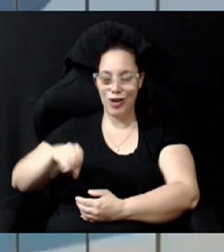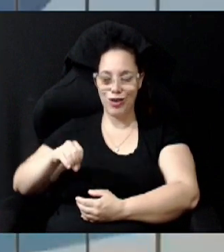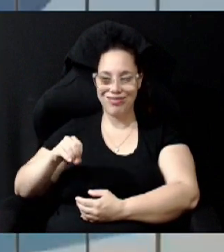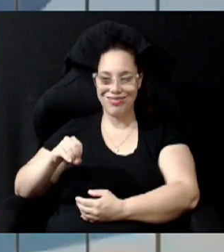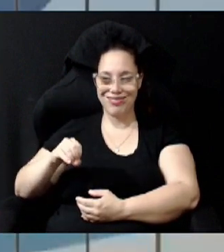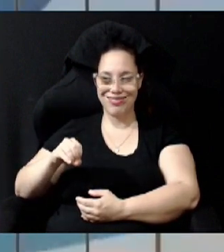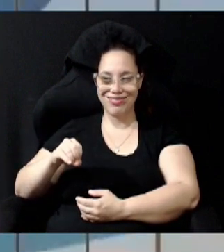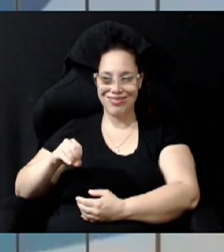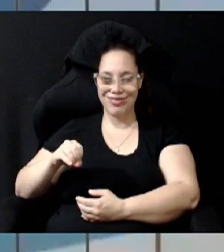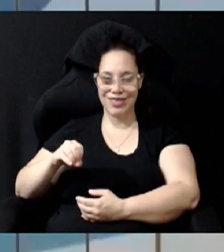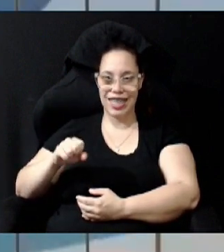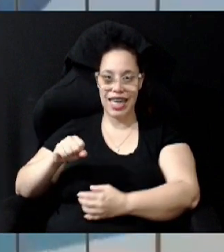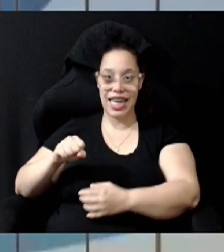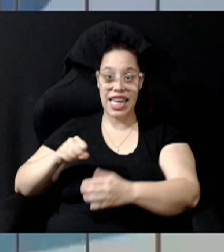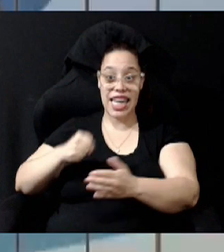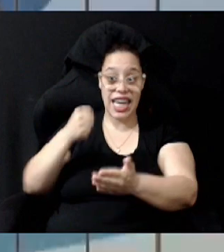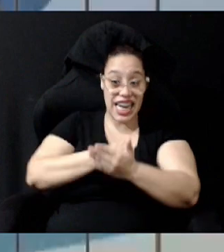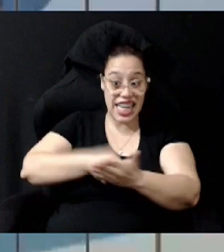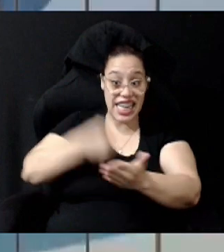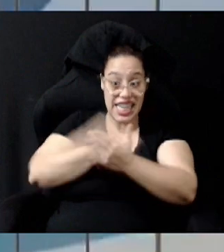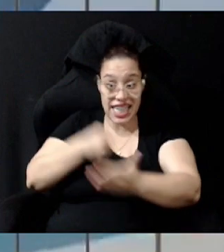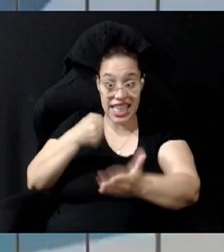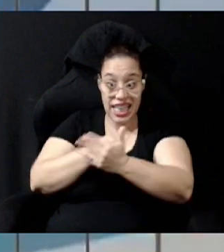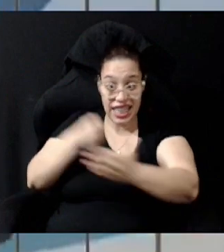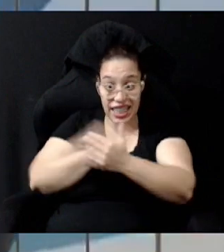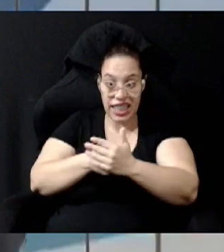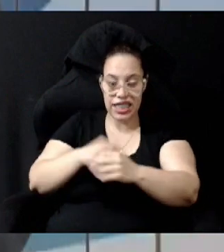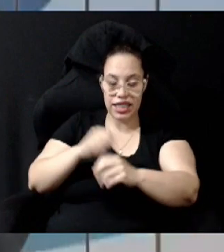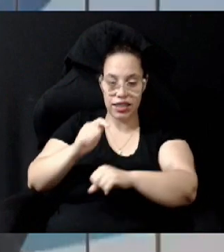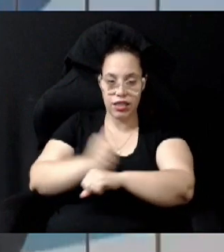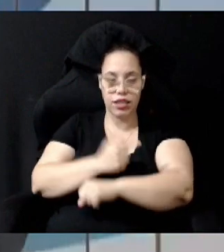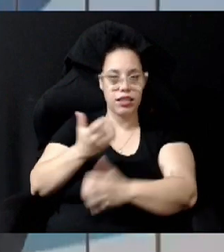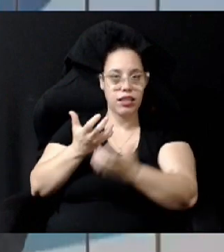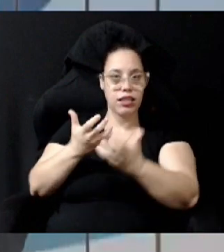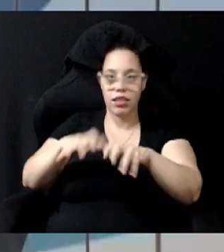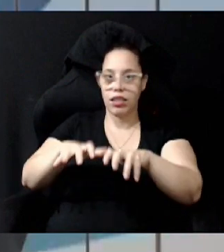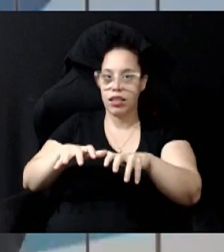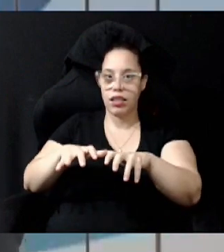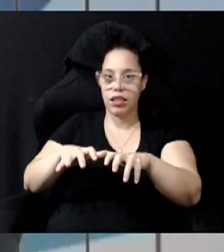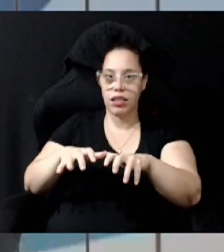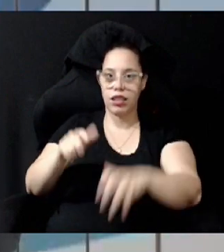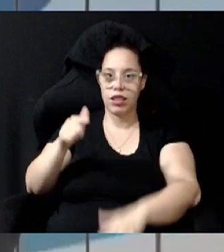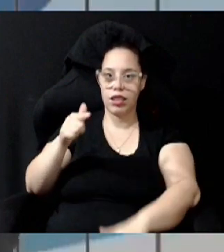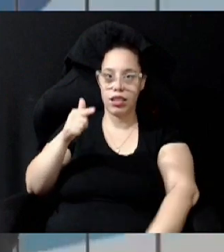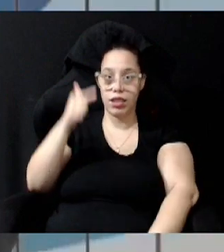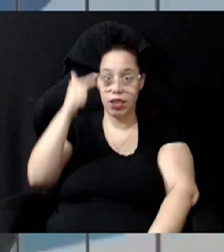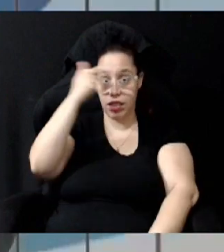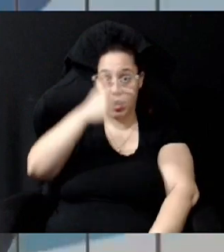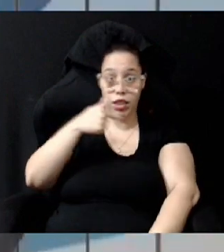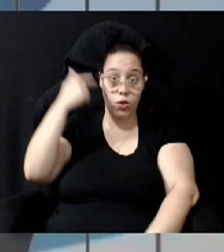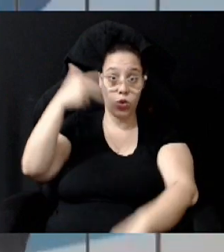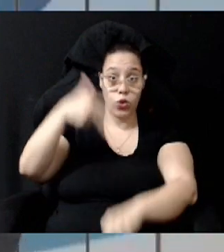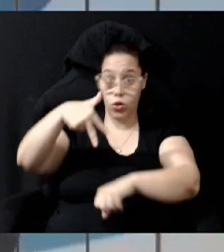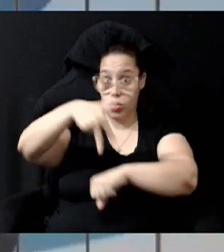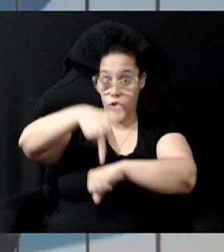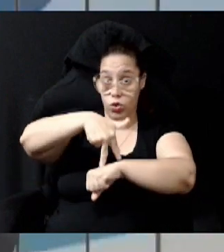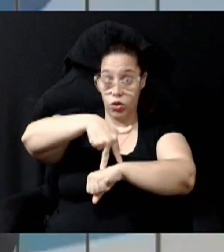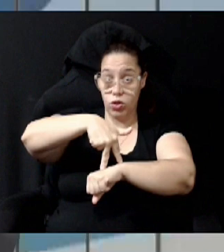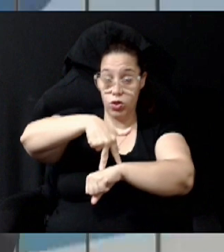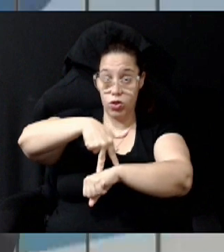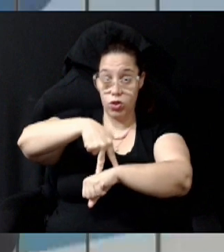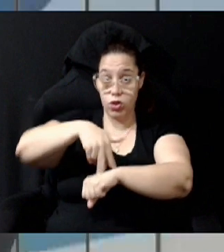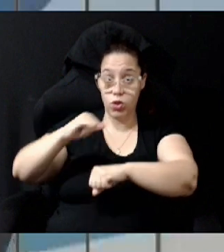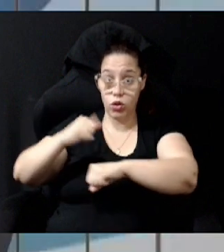Resistiu ao golpe, porque os militares não queriam sua posse, ele ficou 7 horas em pé no aeroporto de